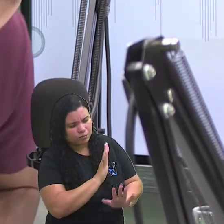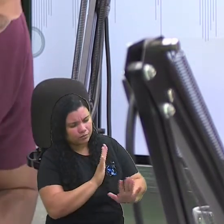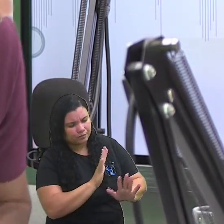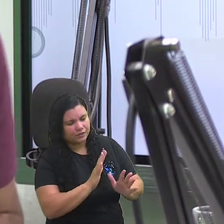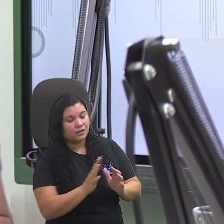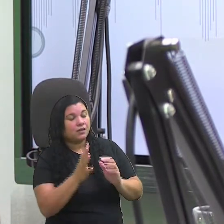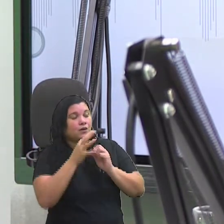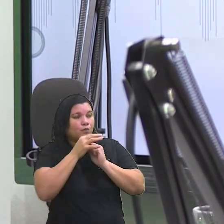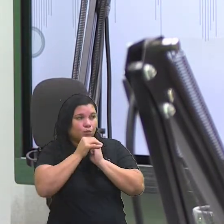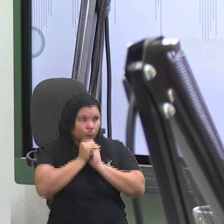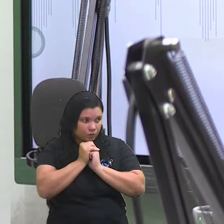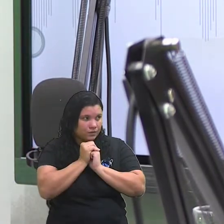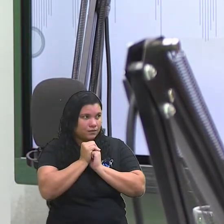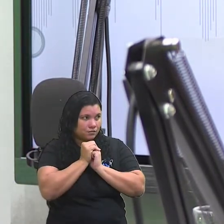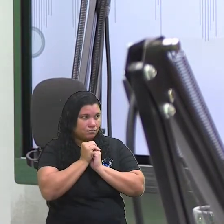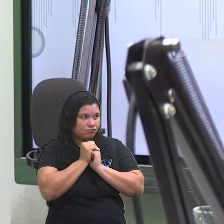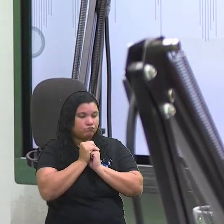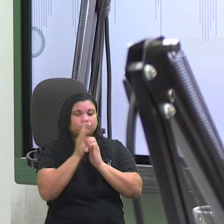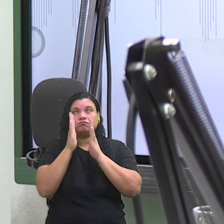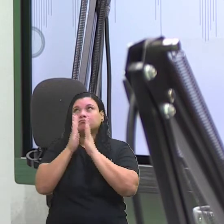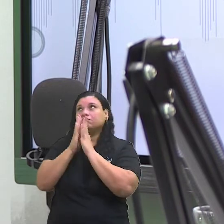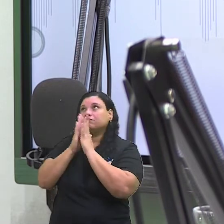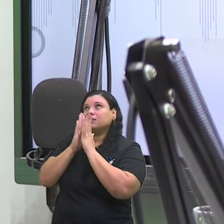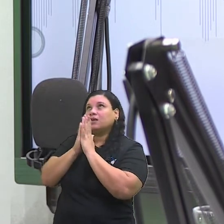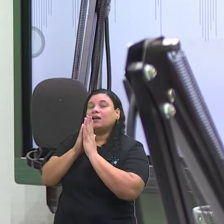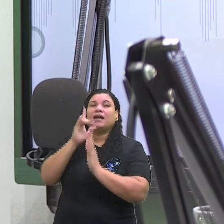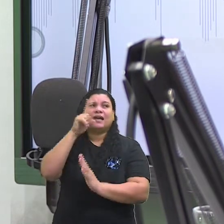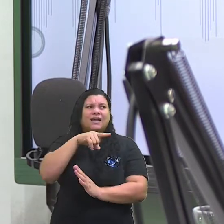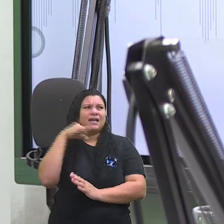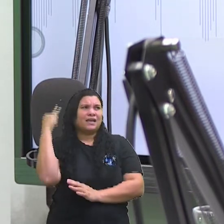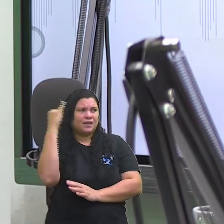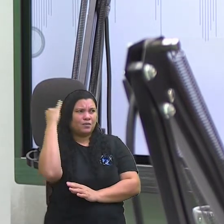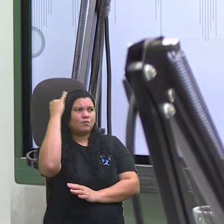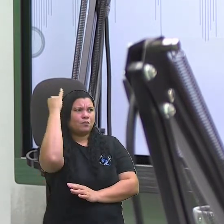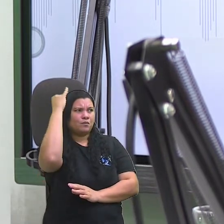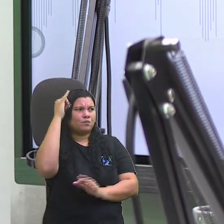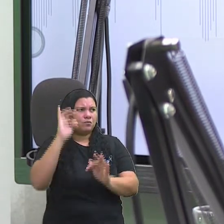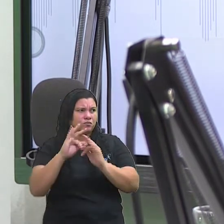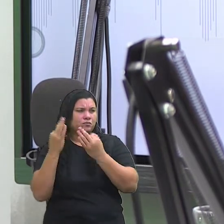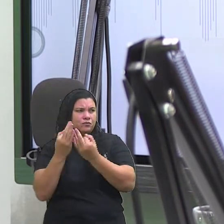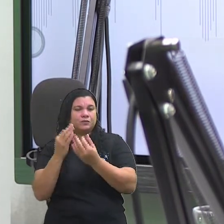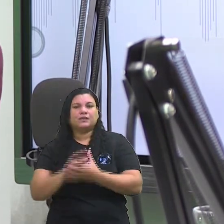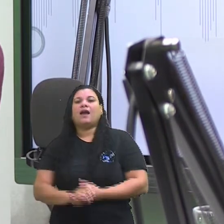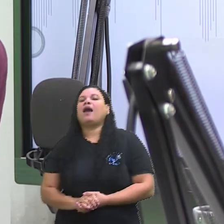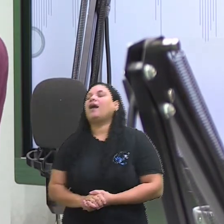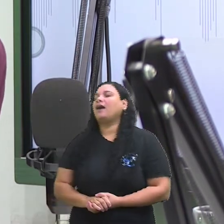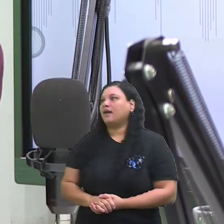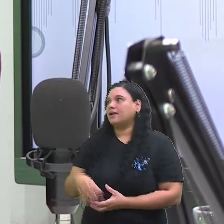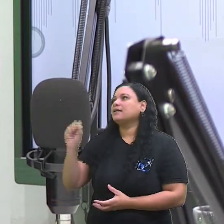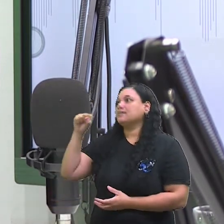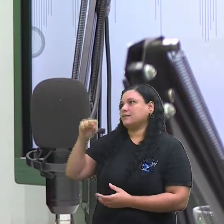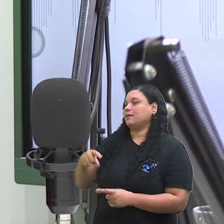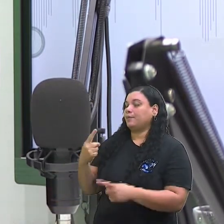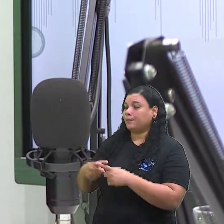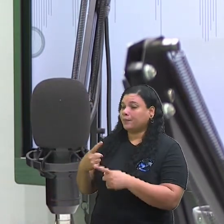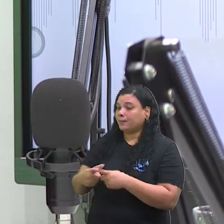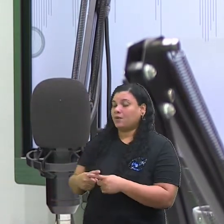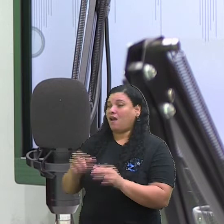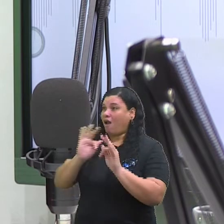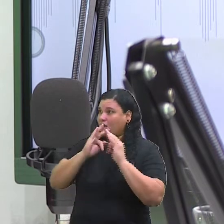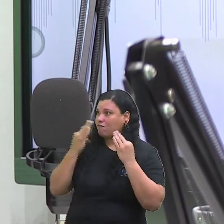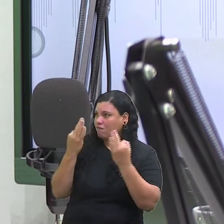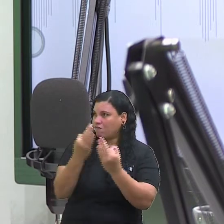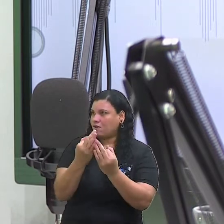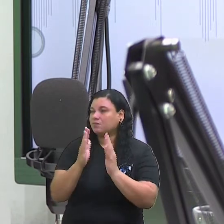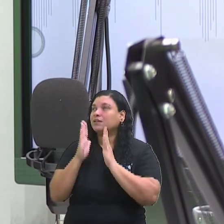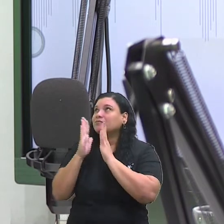alguma, a oração é de fundamental importância, né? Bem, a família que ora, é o que eu digo, a